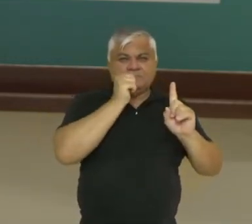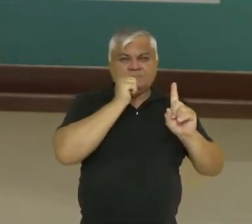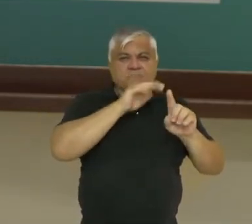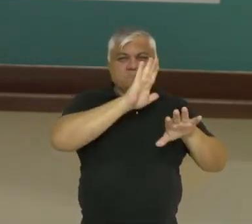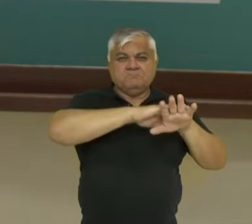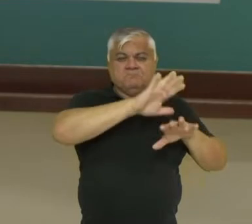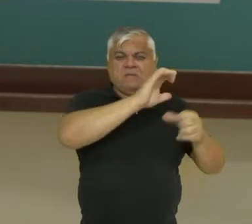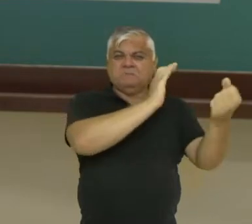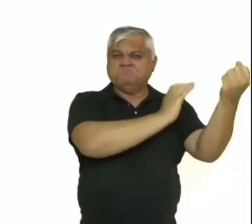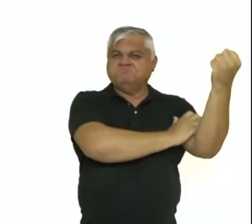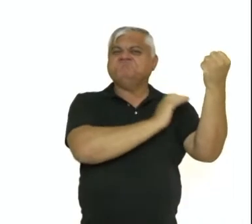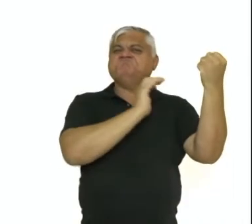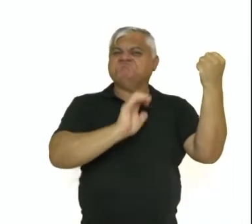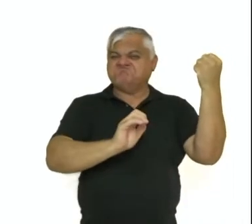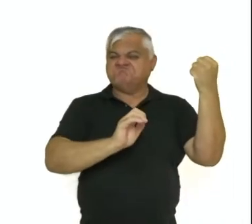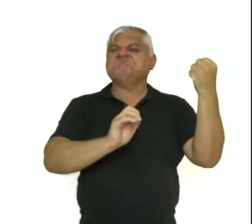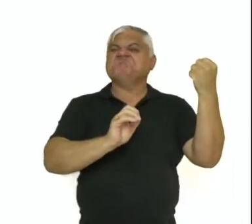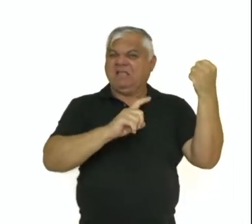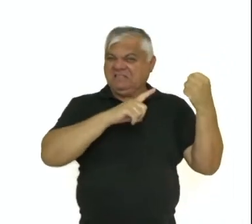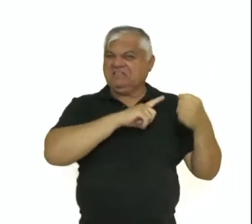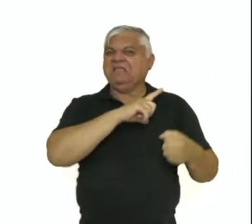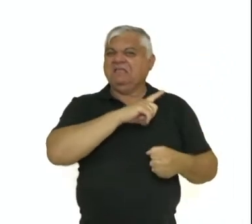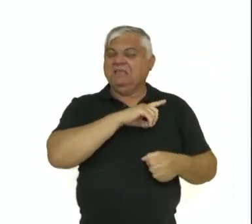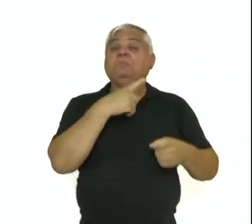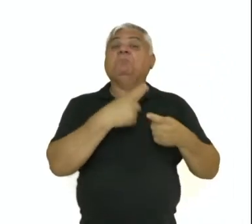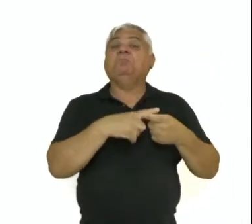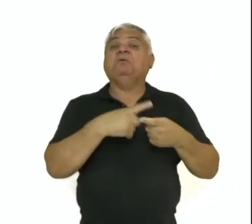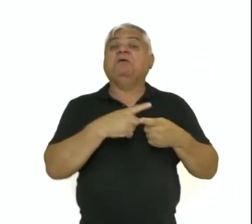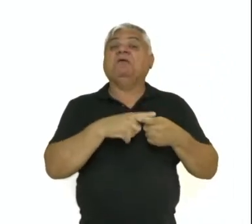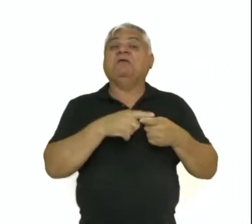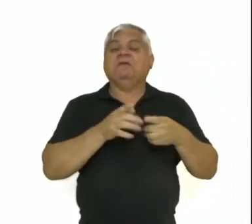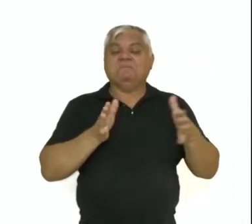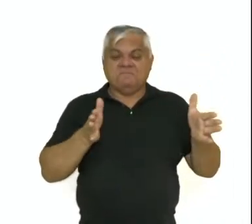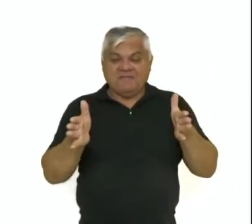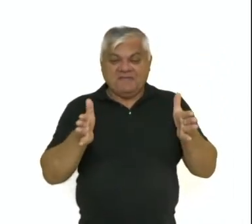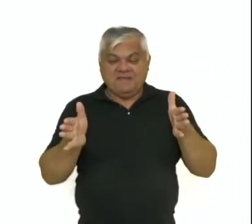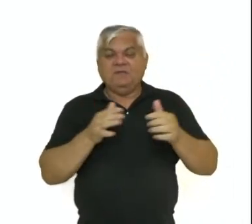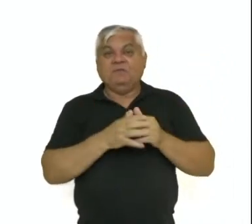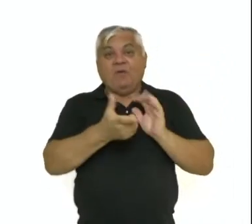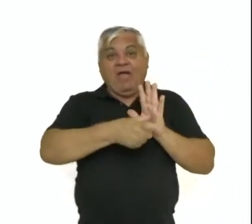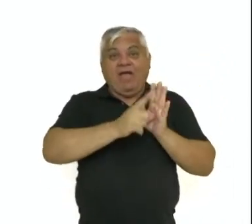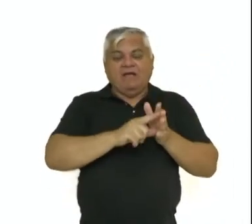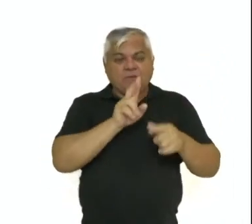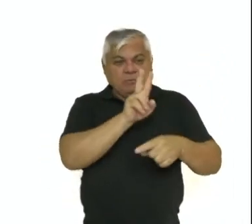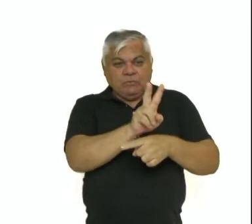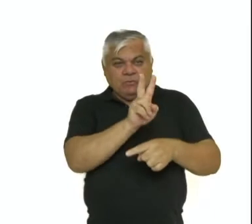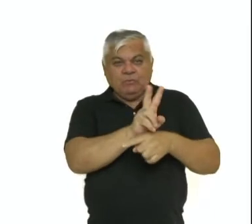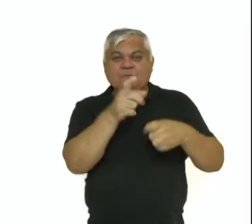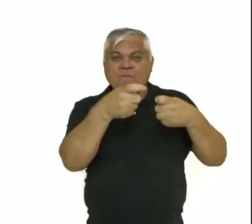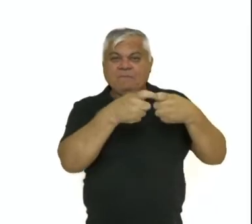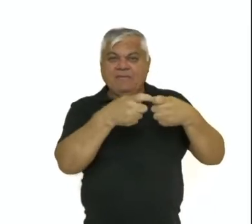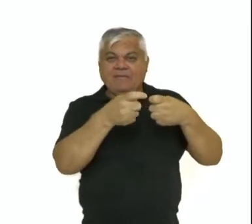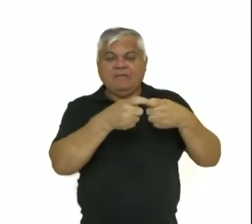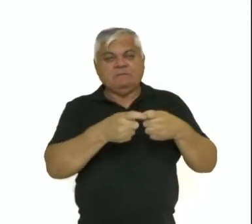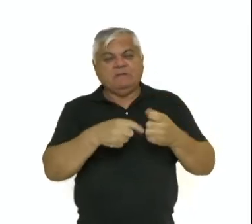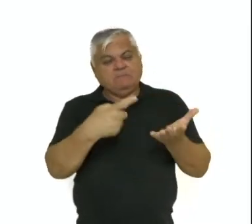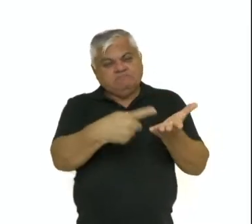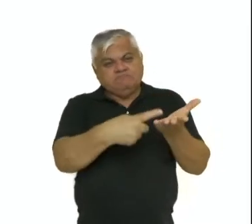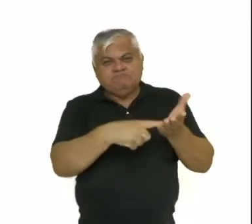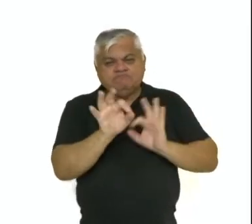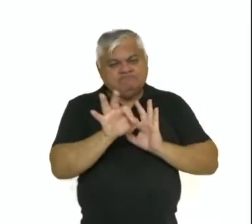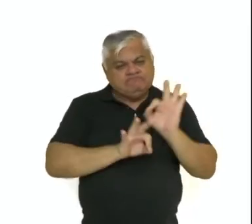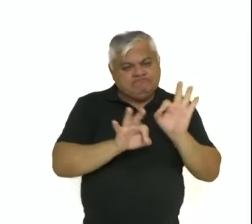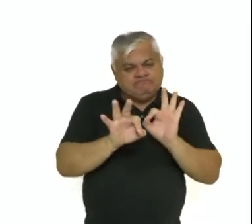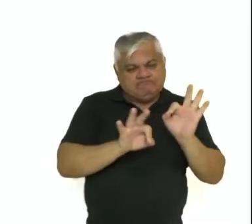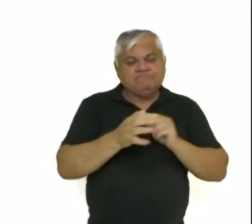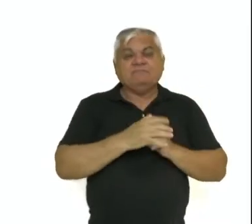se empoderado cada vez mais e realizado durante o seu pré-natal o seu plano de parto, instrumento que